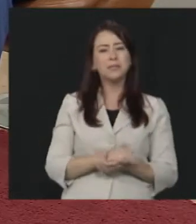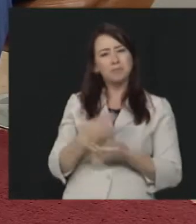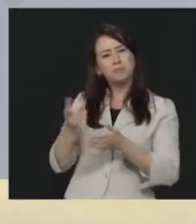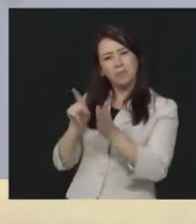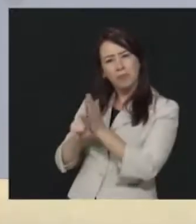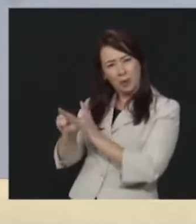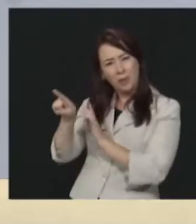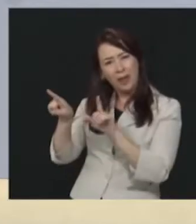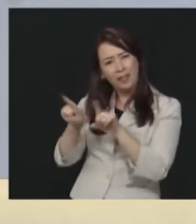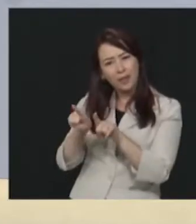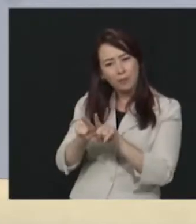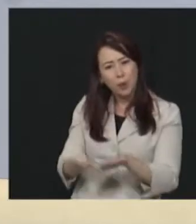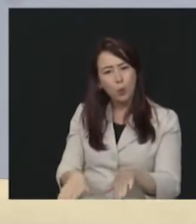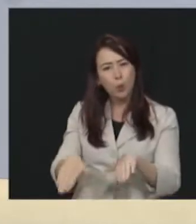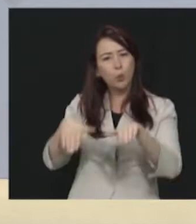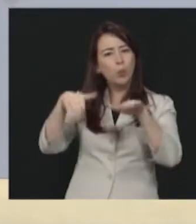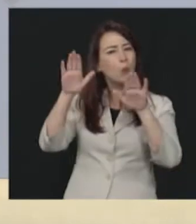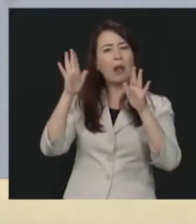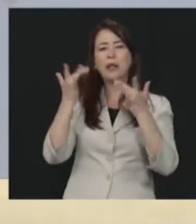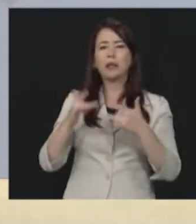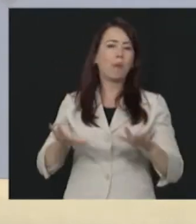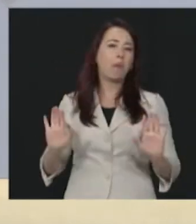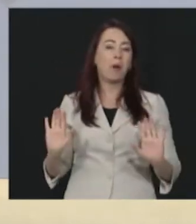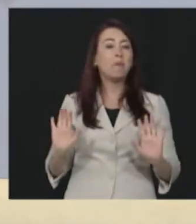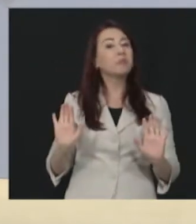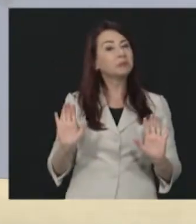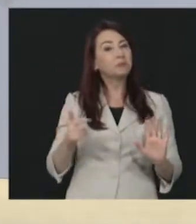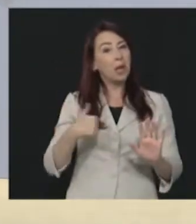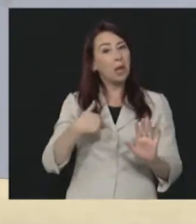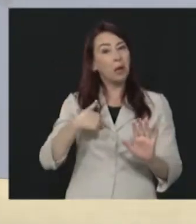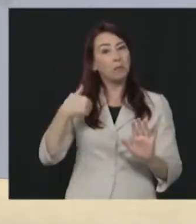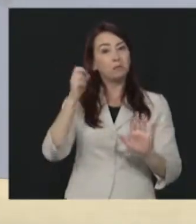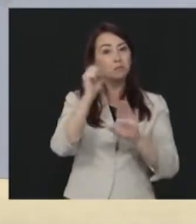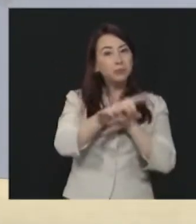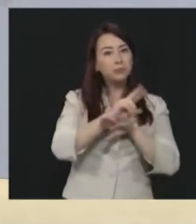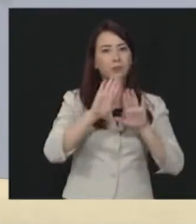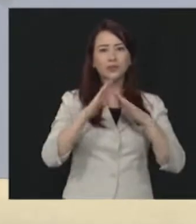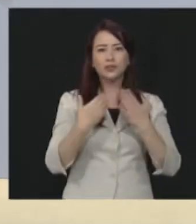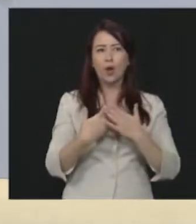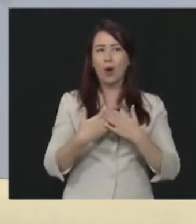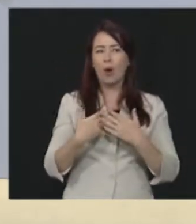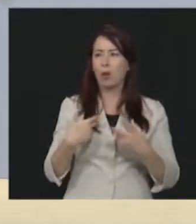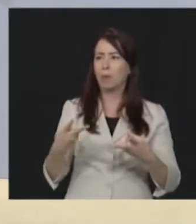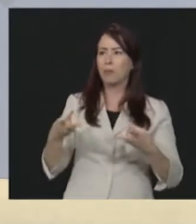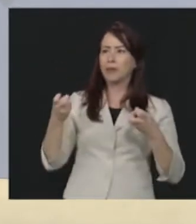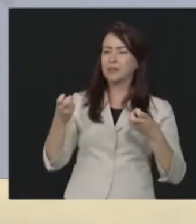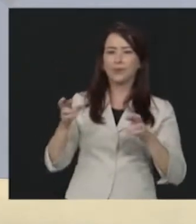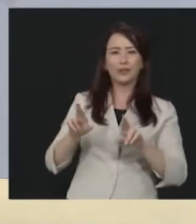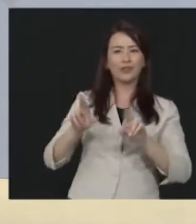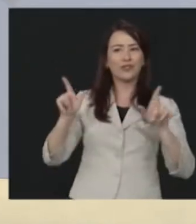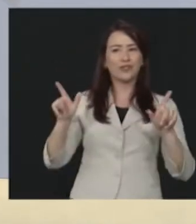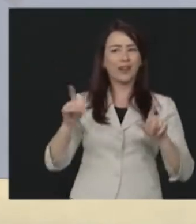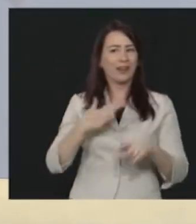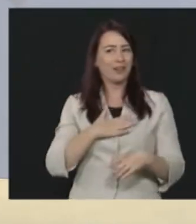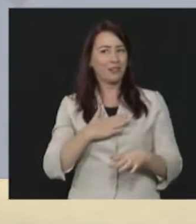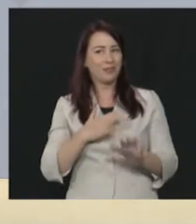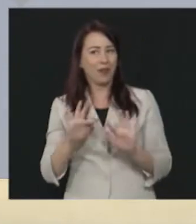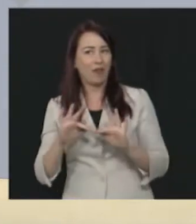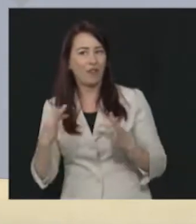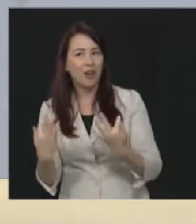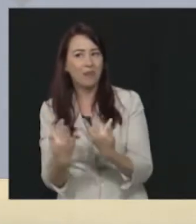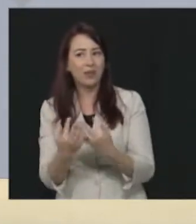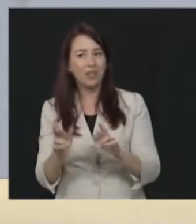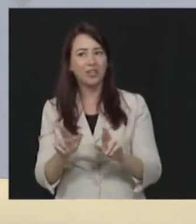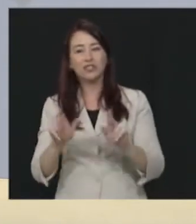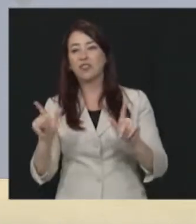gente não fazia distinção até ir para a escola, quando a gente descobriu que tinha alguma coisa diferente na nossa família, né? Mas,